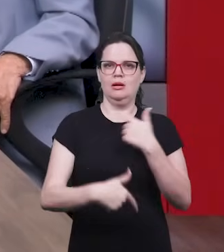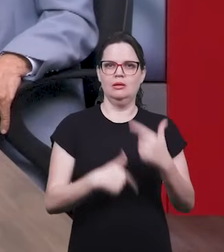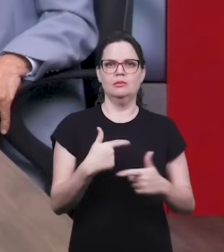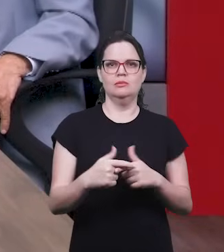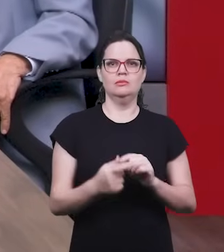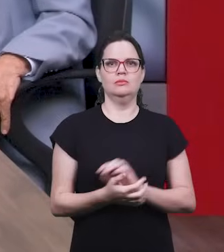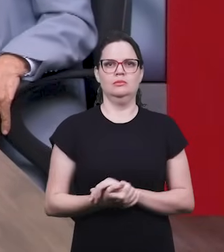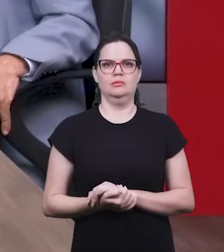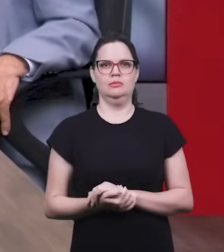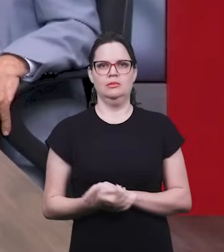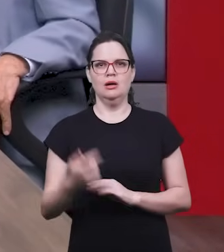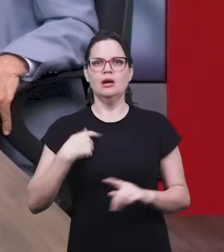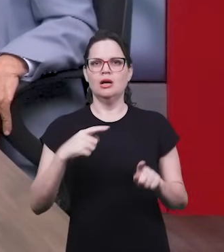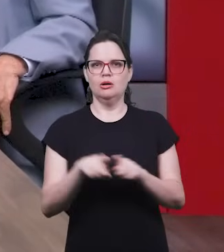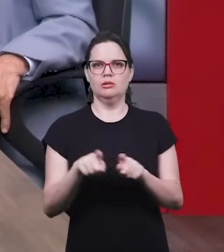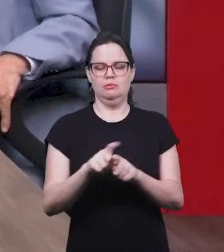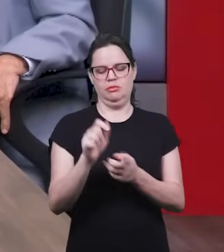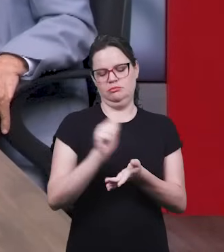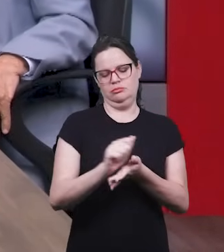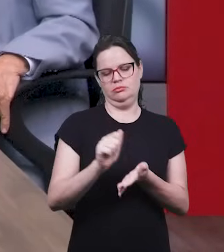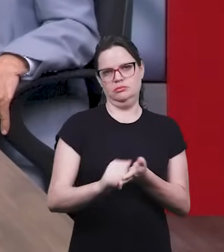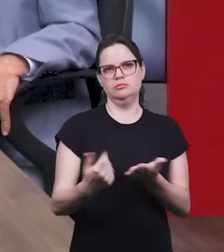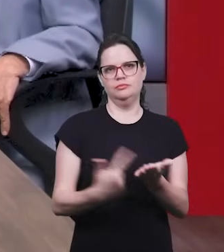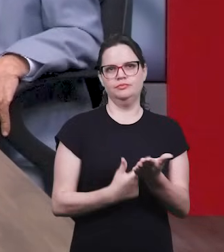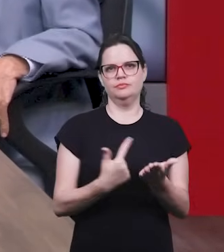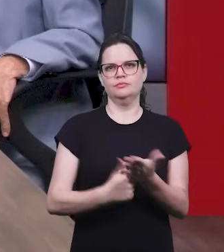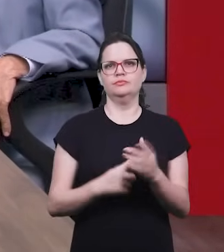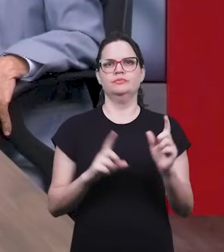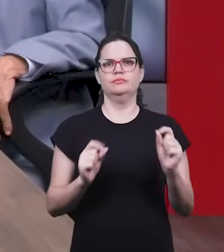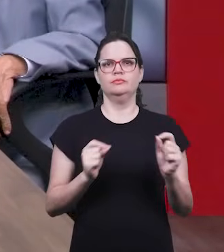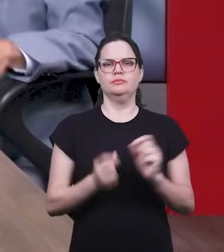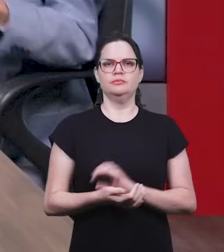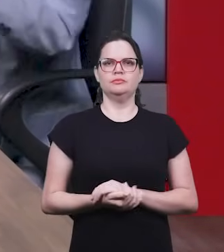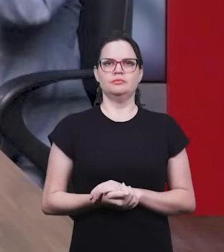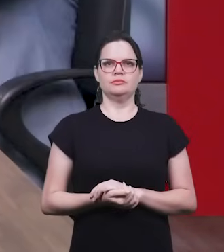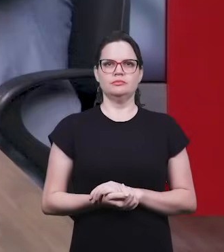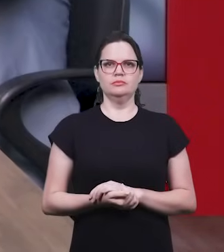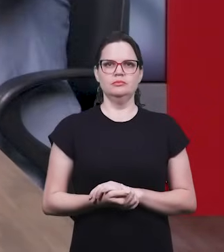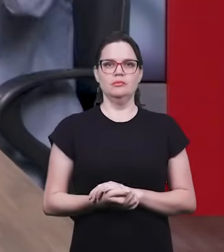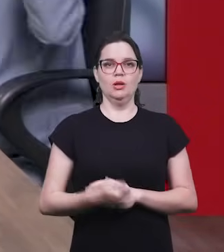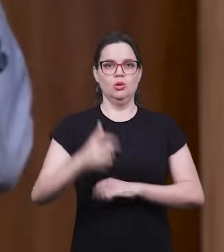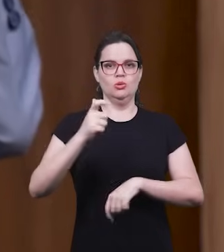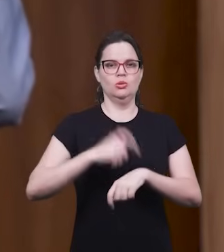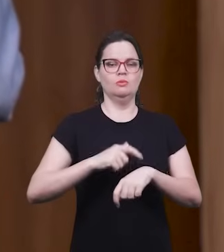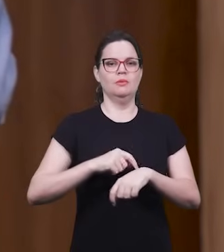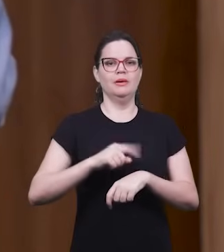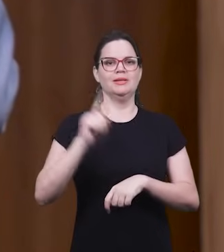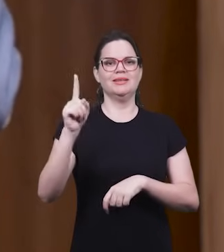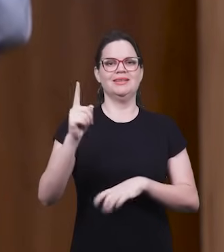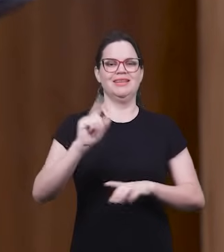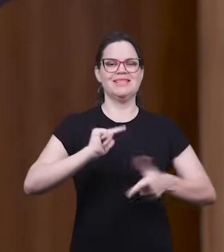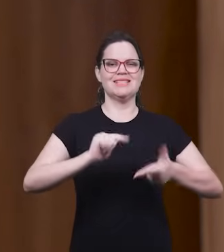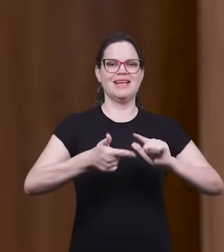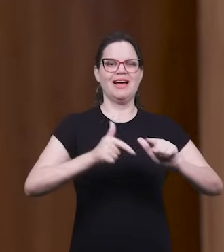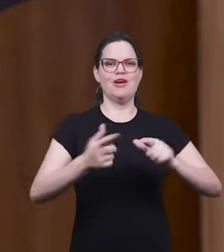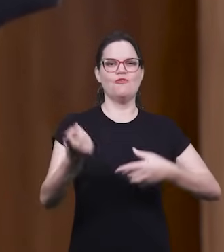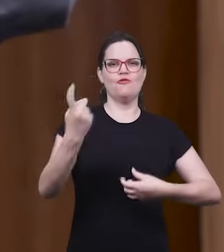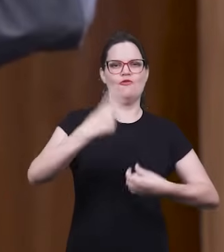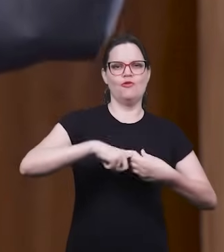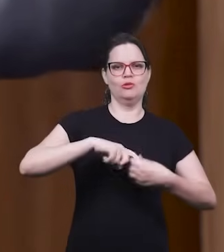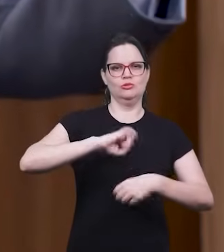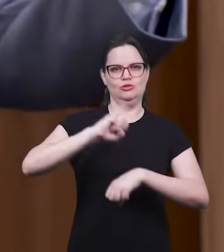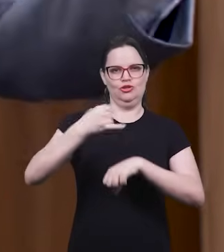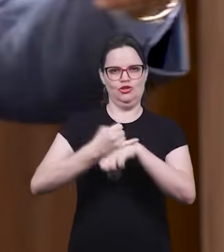você vê, eu até escrevi aqui no livro, aqui, os momentos, quando Israel voltou para